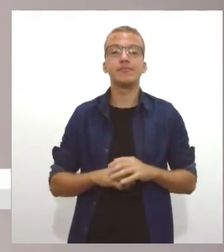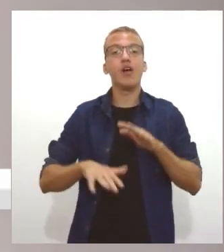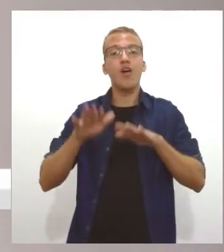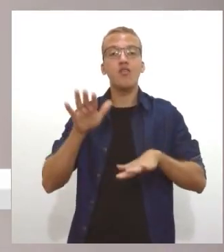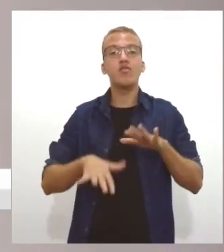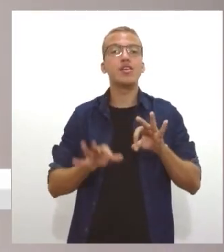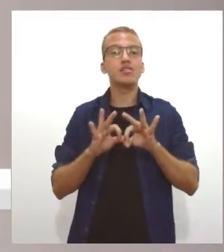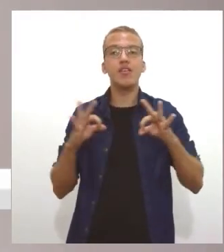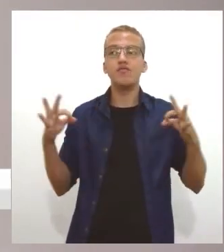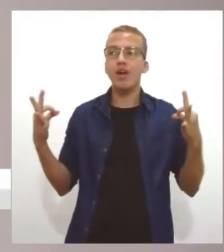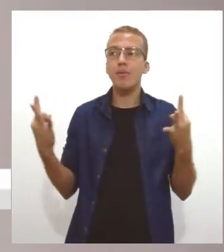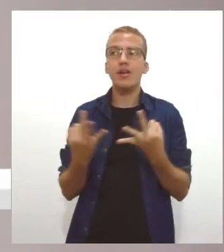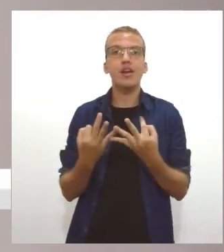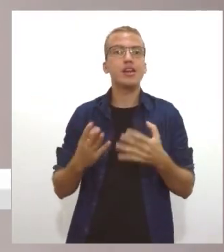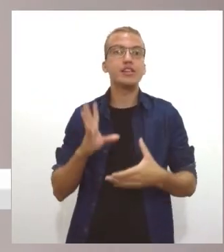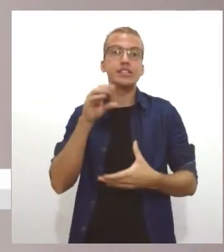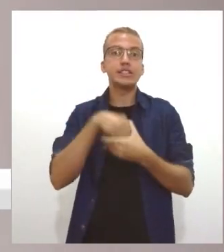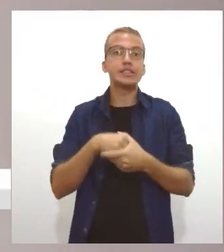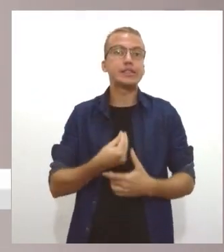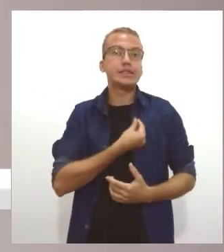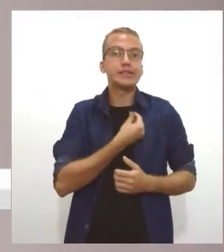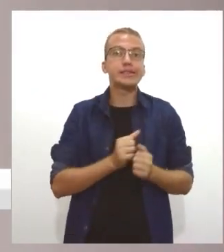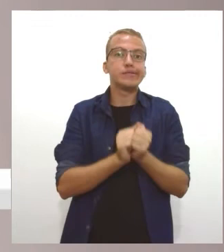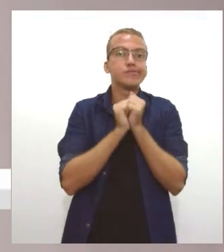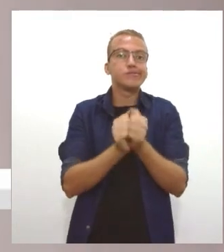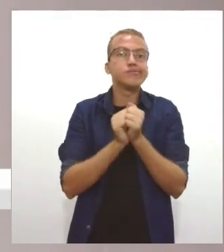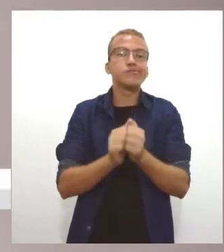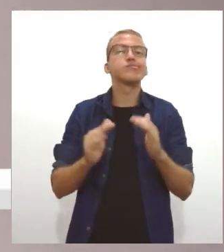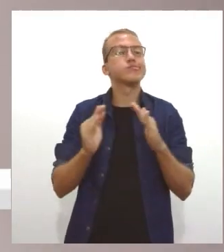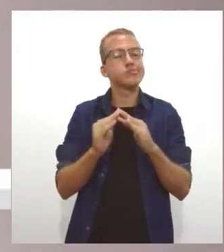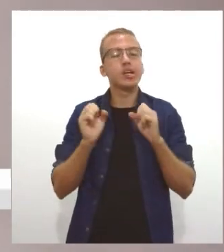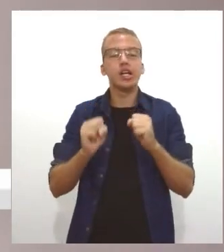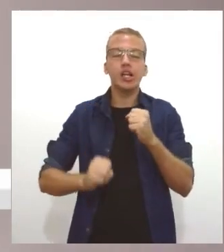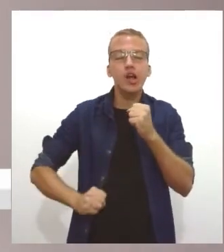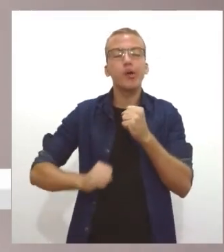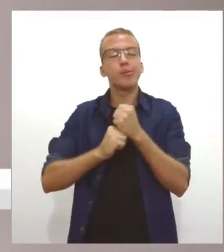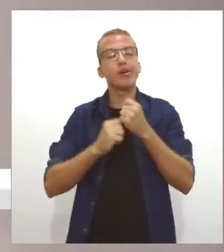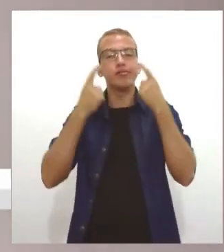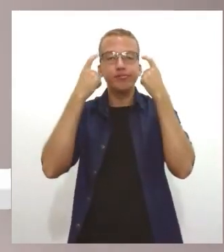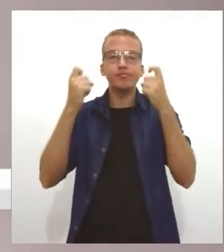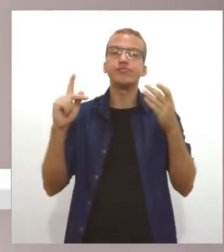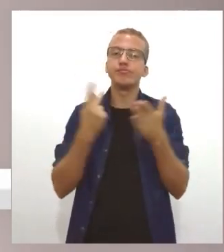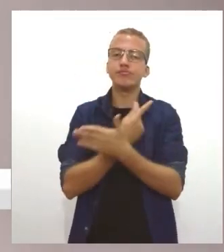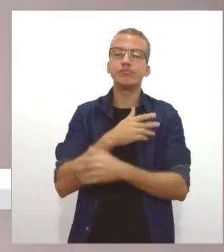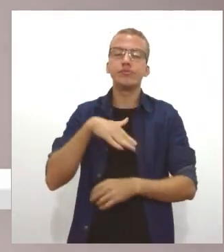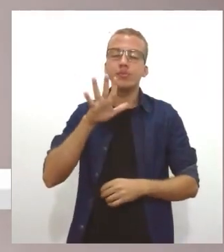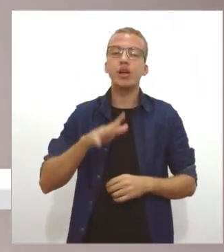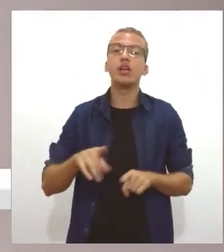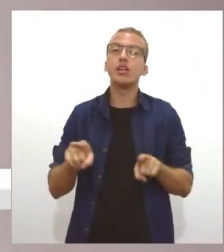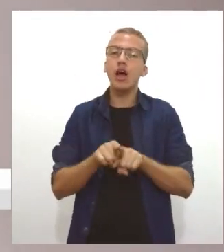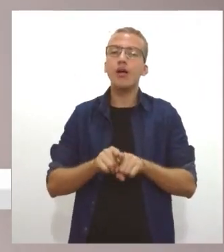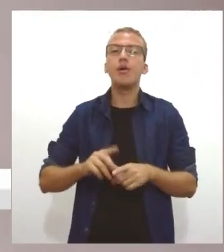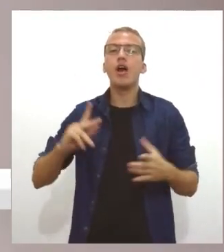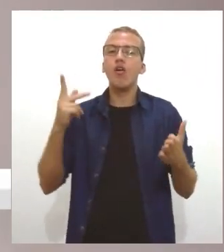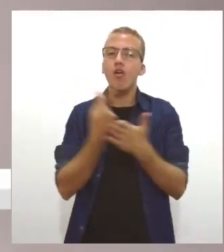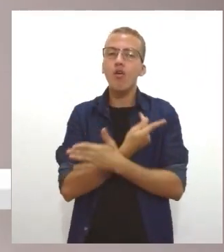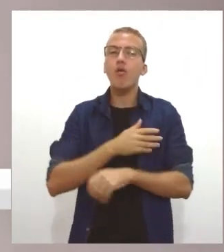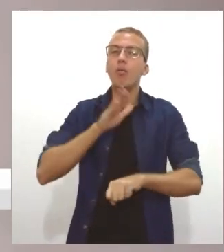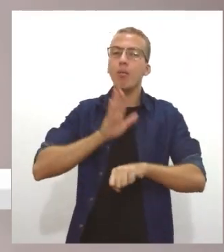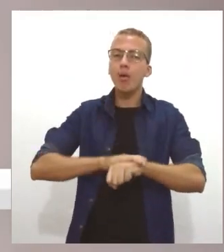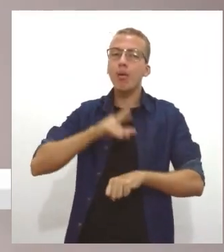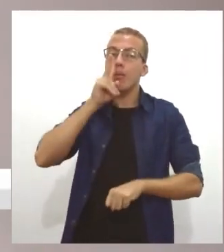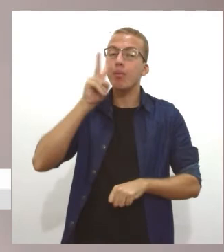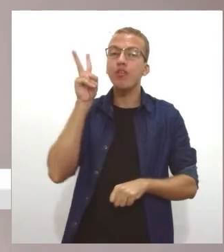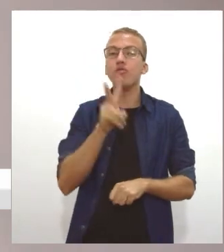E isso também contribui muito para a questão da violência, né? Mas houve sim um aumento grande, a gente percebe isso